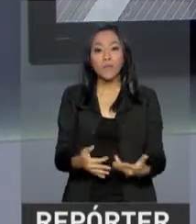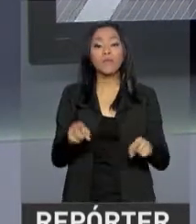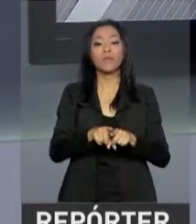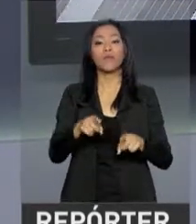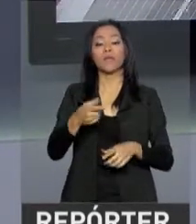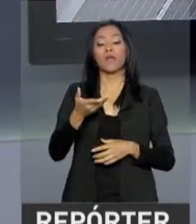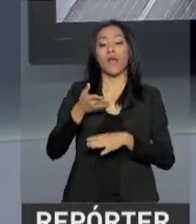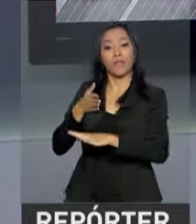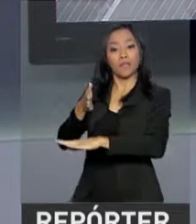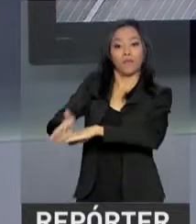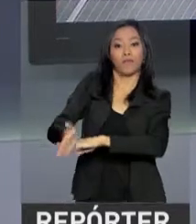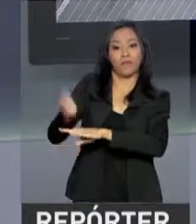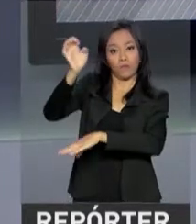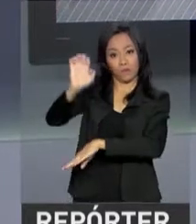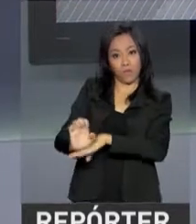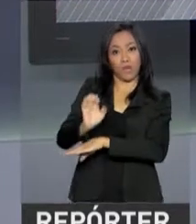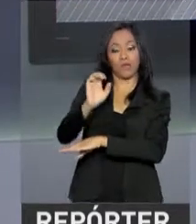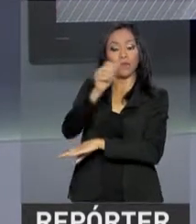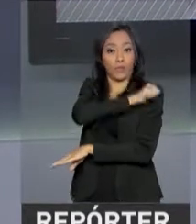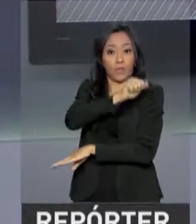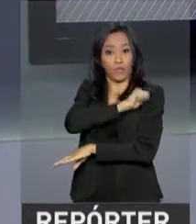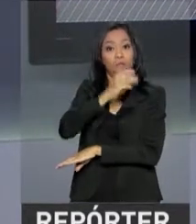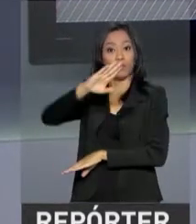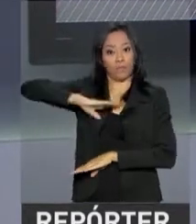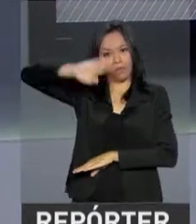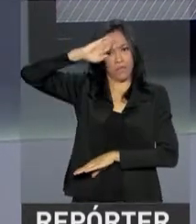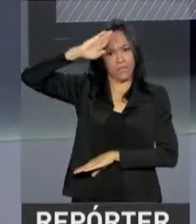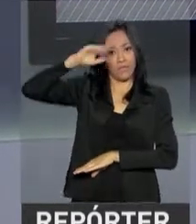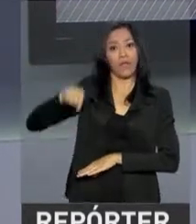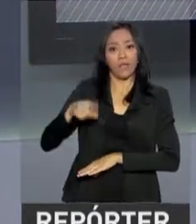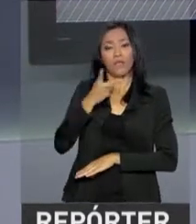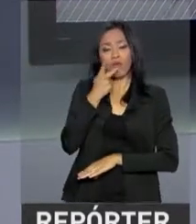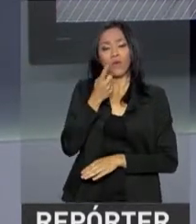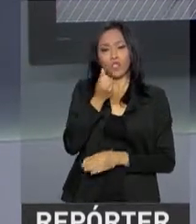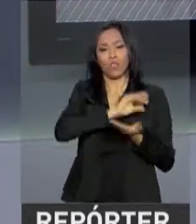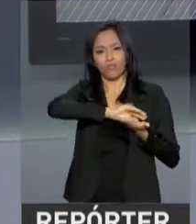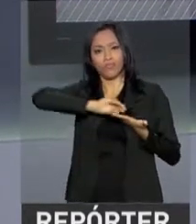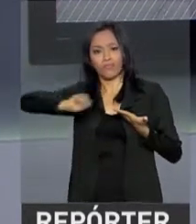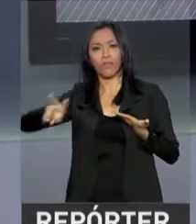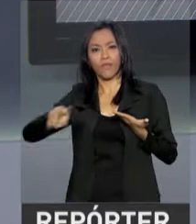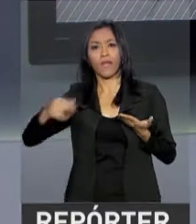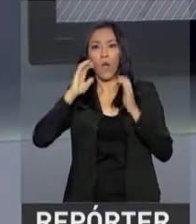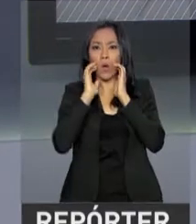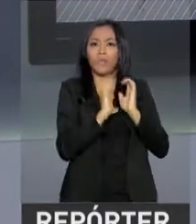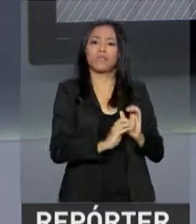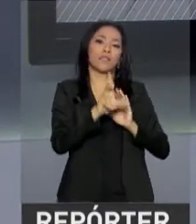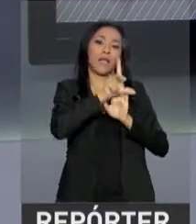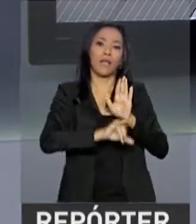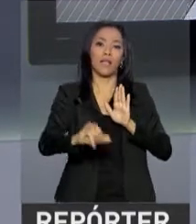rio de janeiro que completa um mês nesta semana e falou sobre o processo de liberação de recursos que deve obedecer à lei do teto de